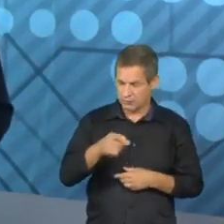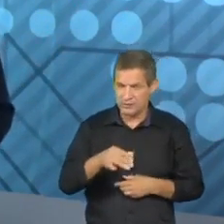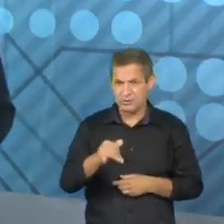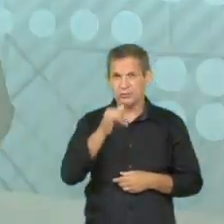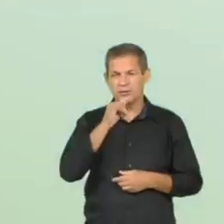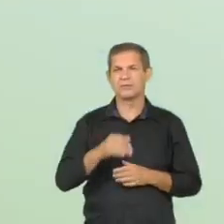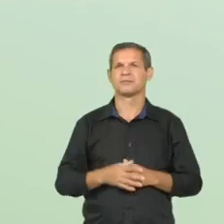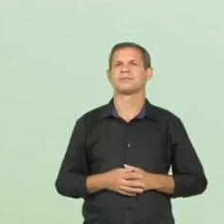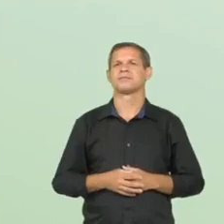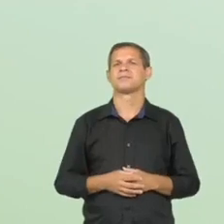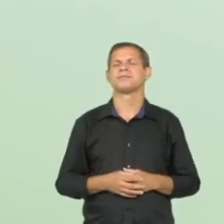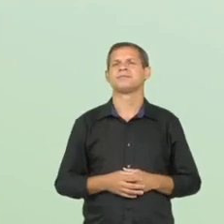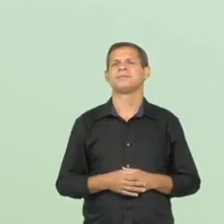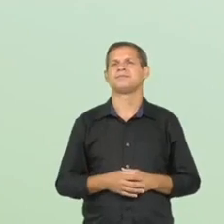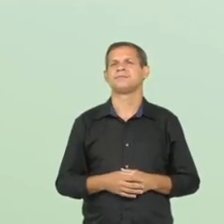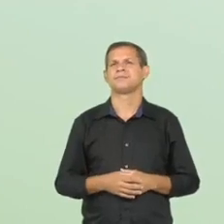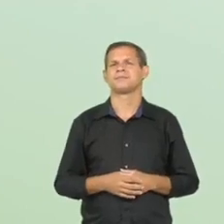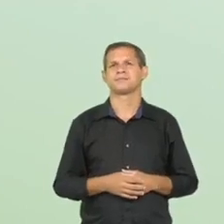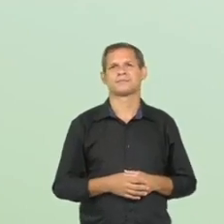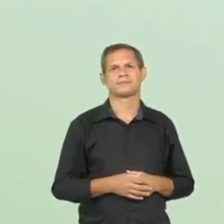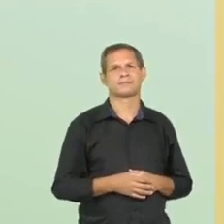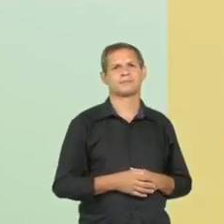exemplo.